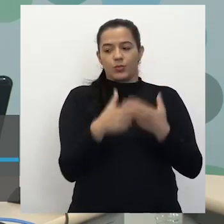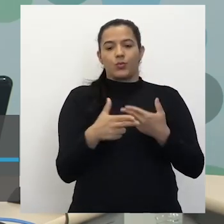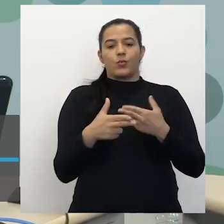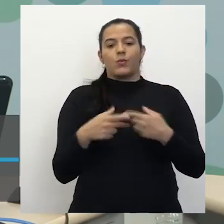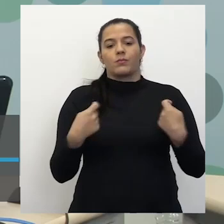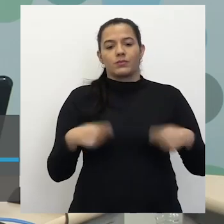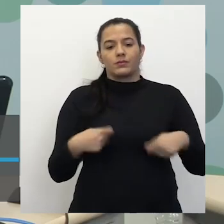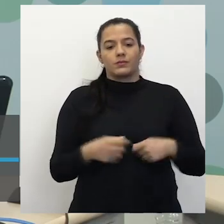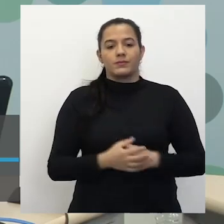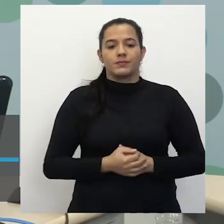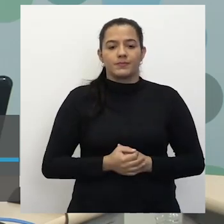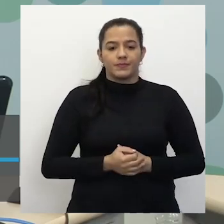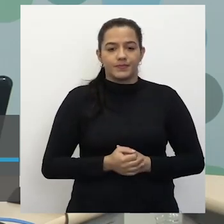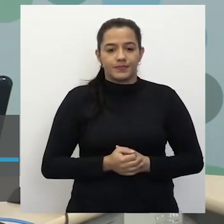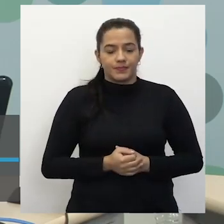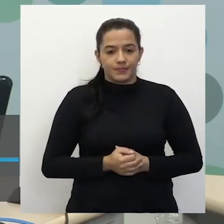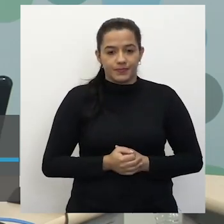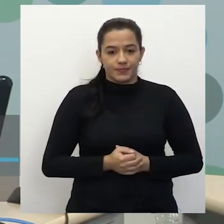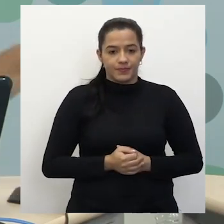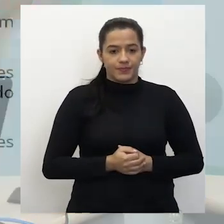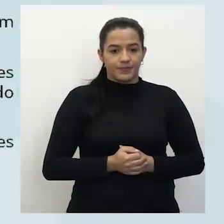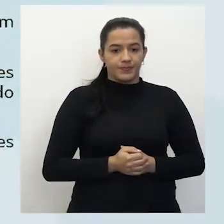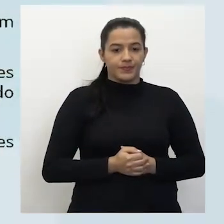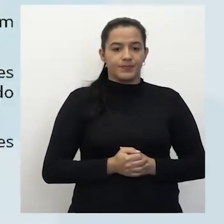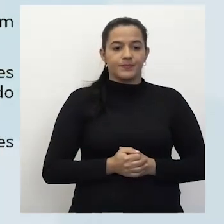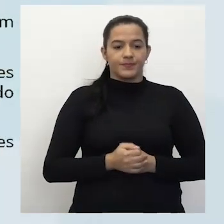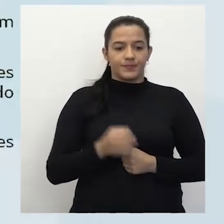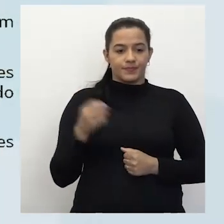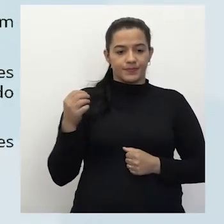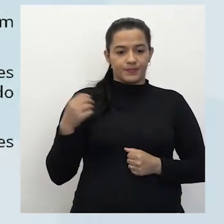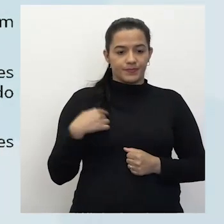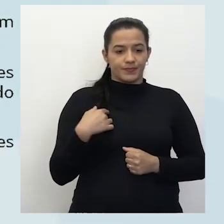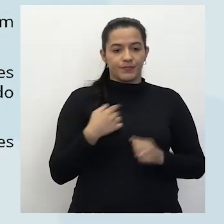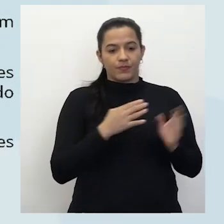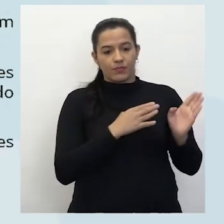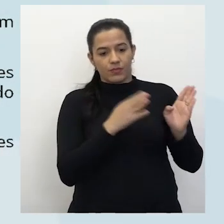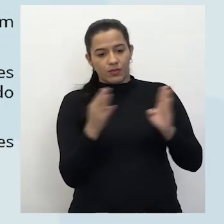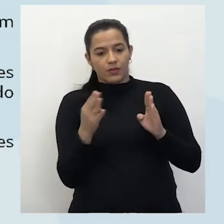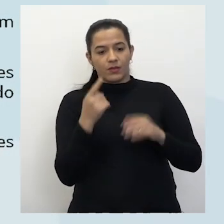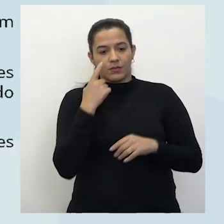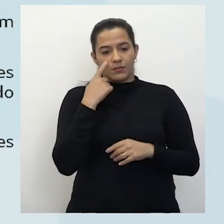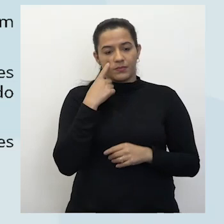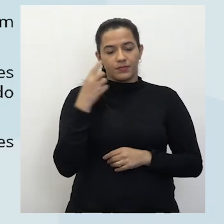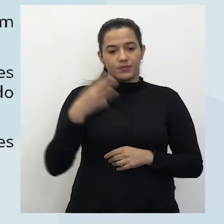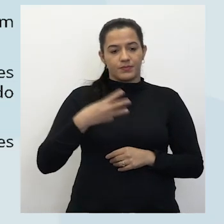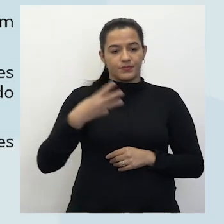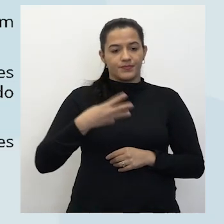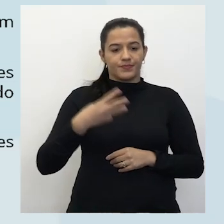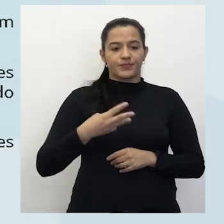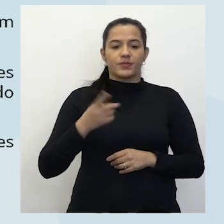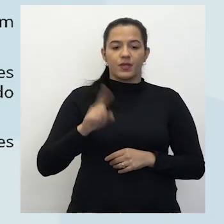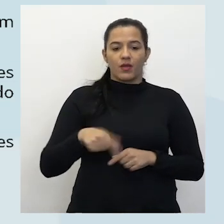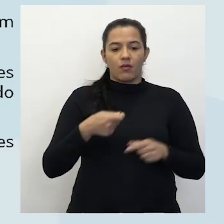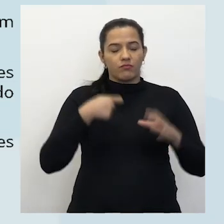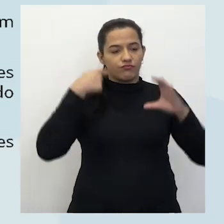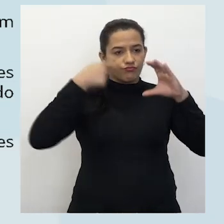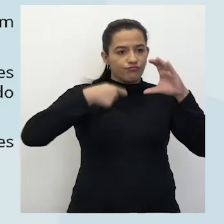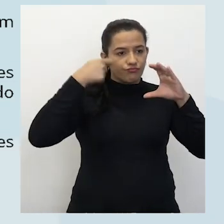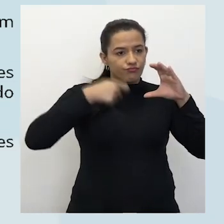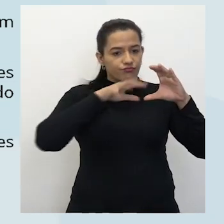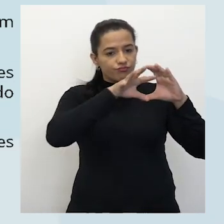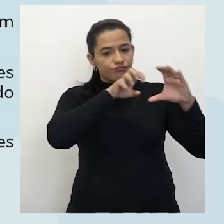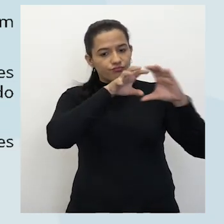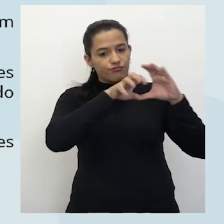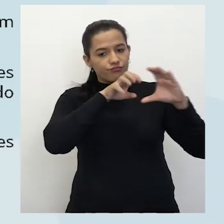você admira. Tá bom? Vamos continuar lá. Trailer honesto. Videoclipe produzido por alguém, geralmente um fã,